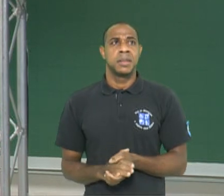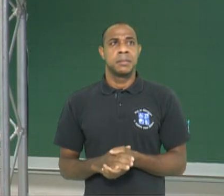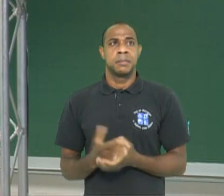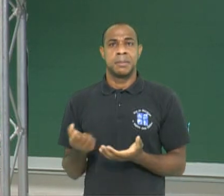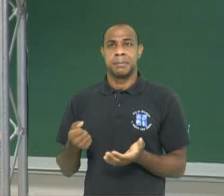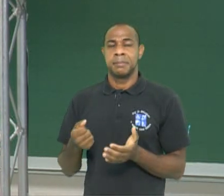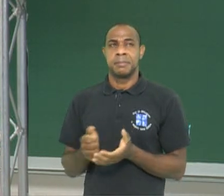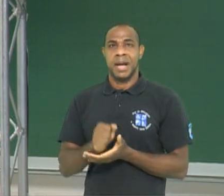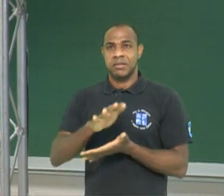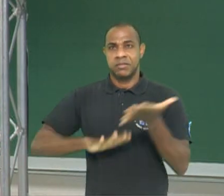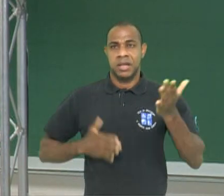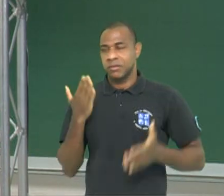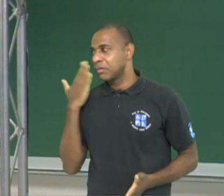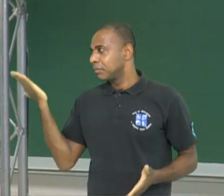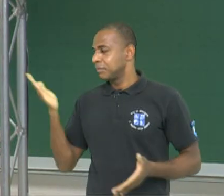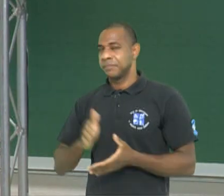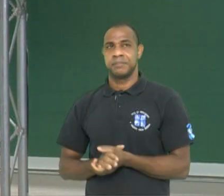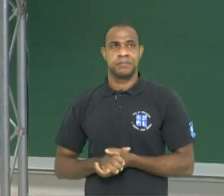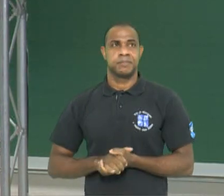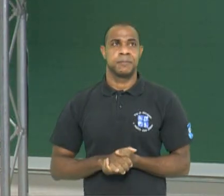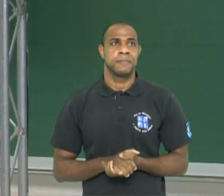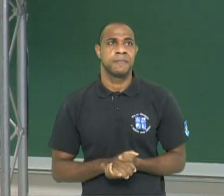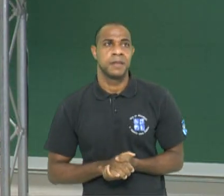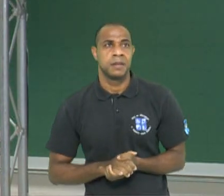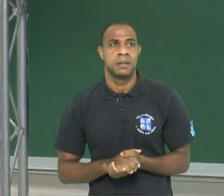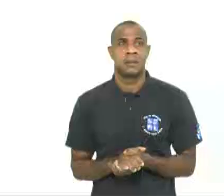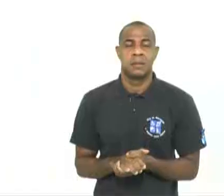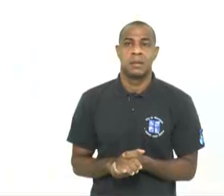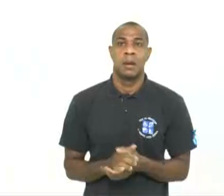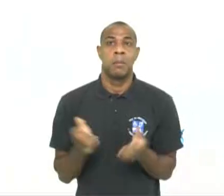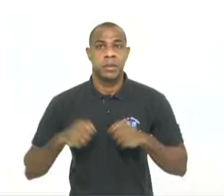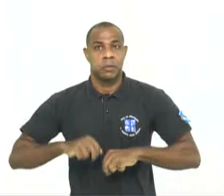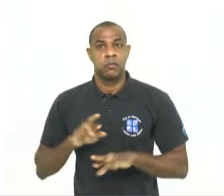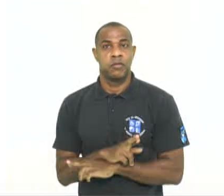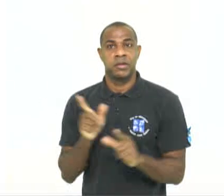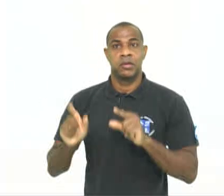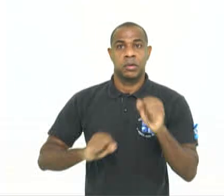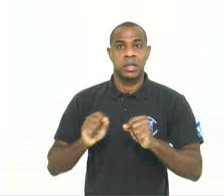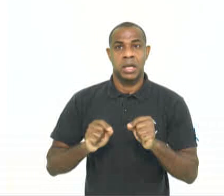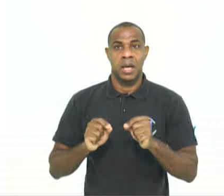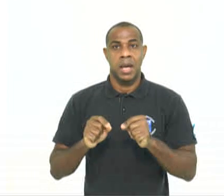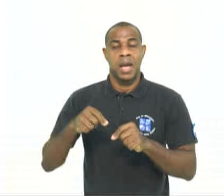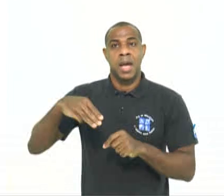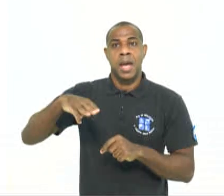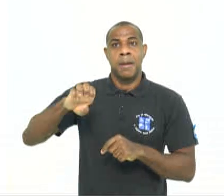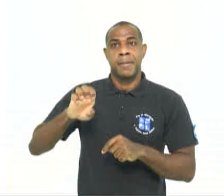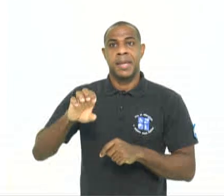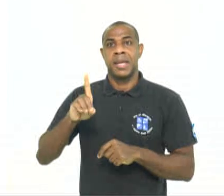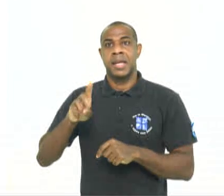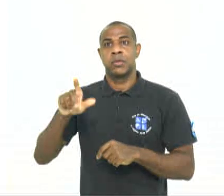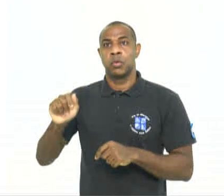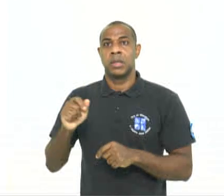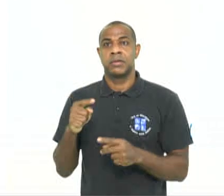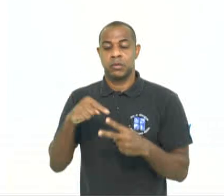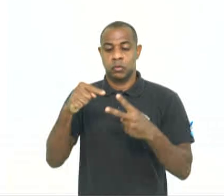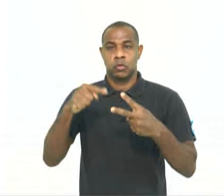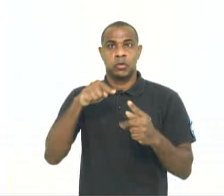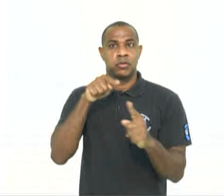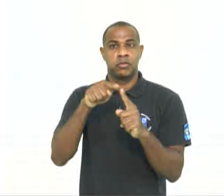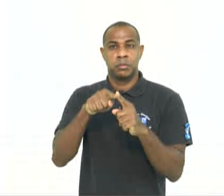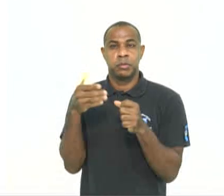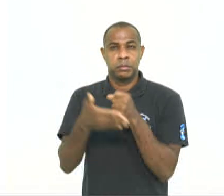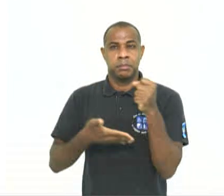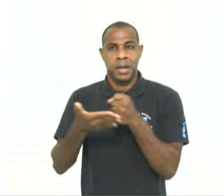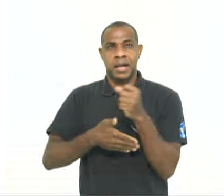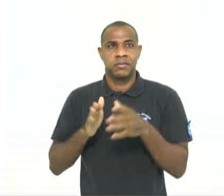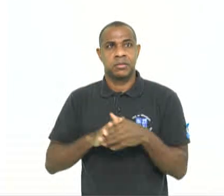ali, para dar mais aquela amarrada no conhecimento ali. Podemos diferenciar a medula óssea em dois tipos básicos,